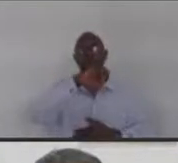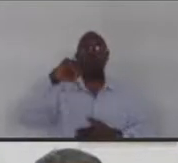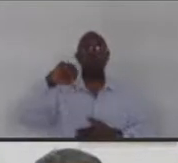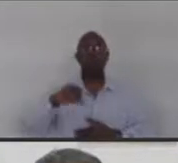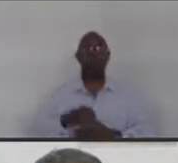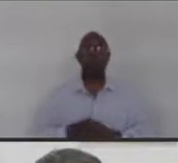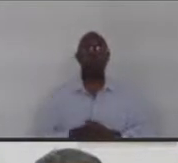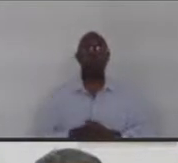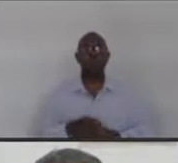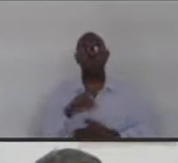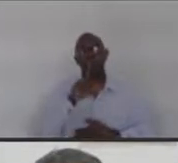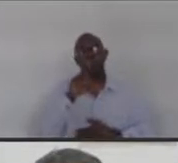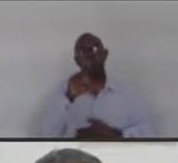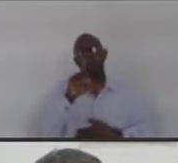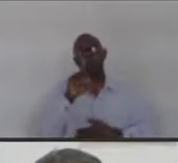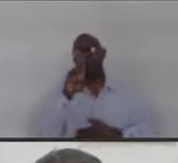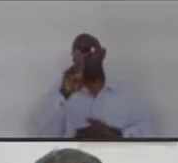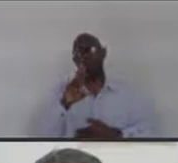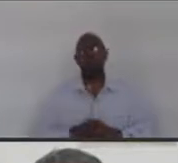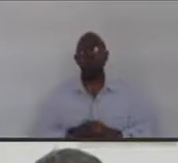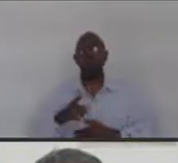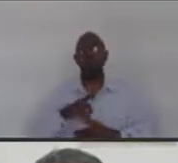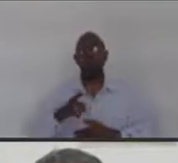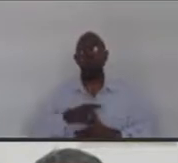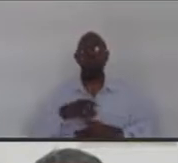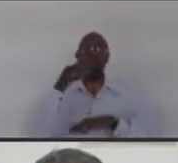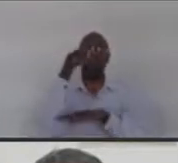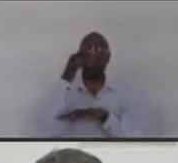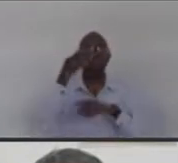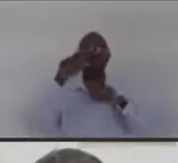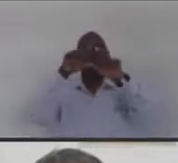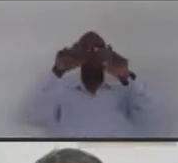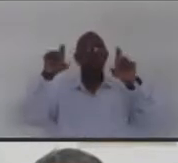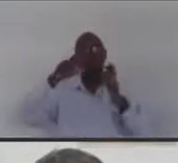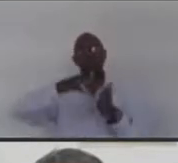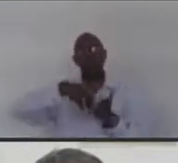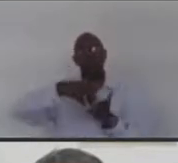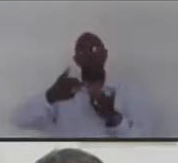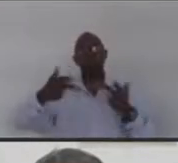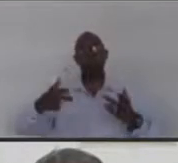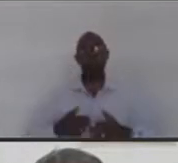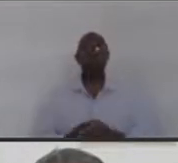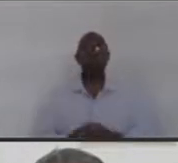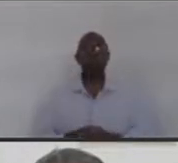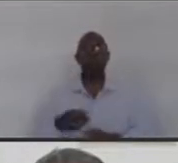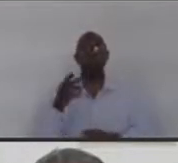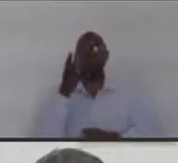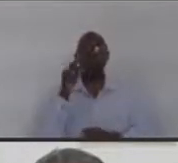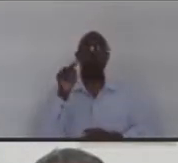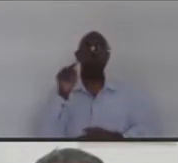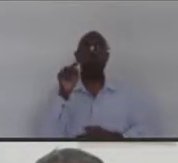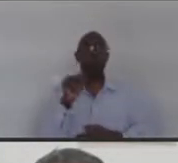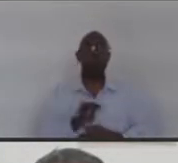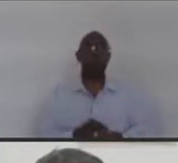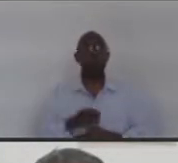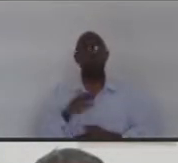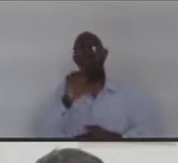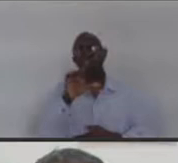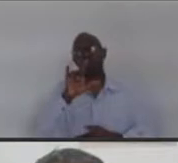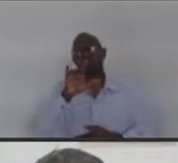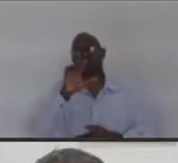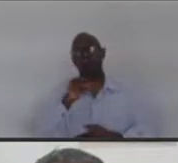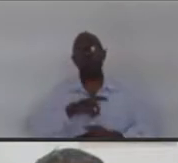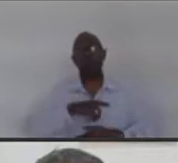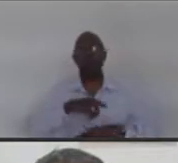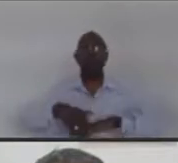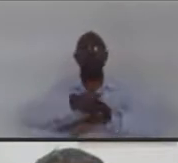Dudu Lima, sinalização... Indicação 3.000, indicação 4.000. Vereador Hélio Silva, redutor de velocidade,